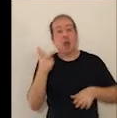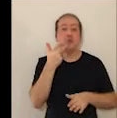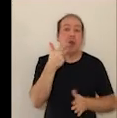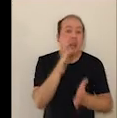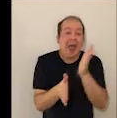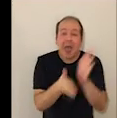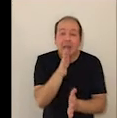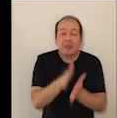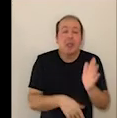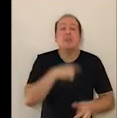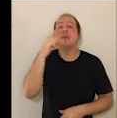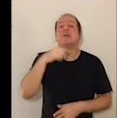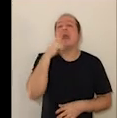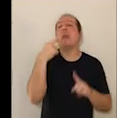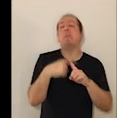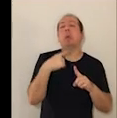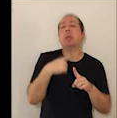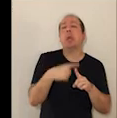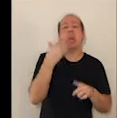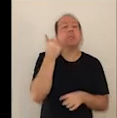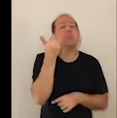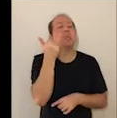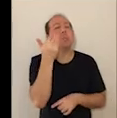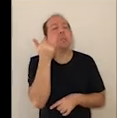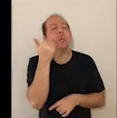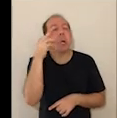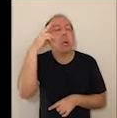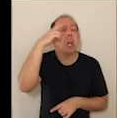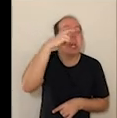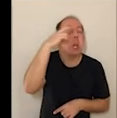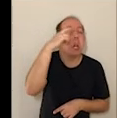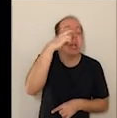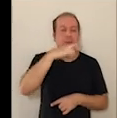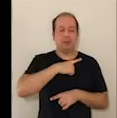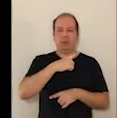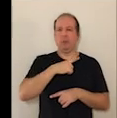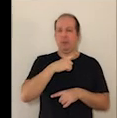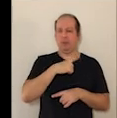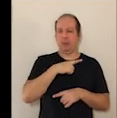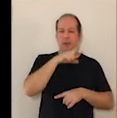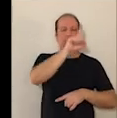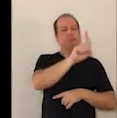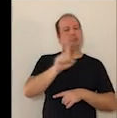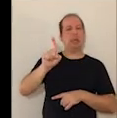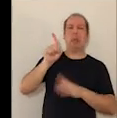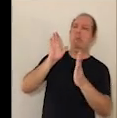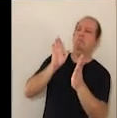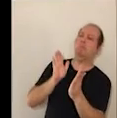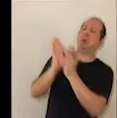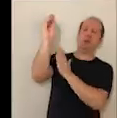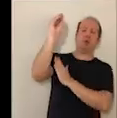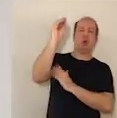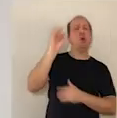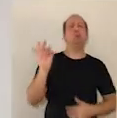não comente nada com ninguém. Estamos cercados de canalhas e espiões por todas as partes. Voltor e sai